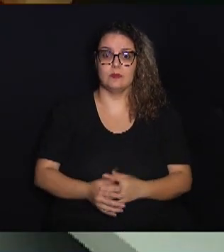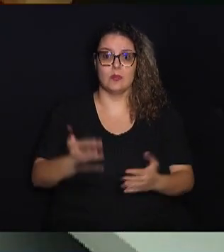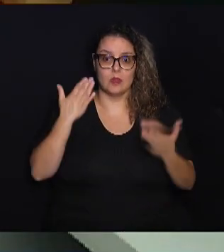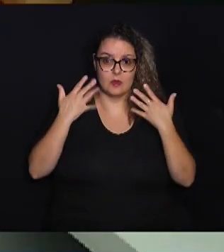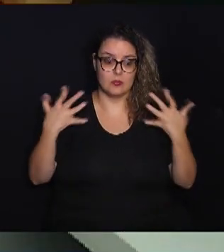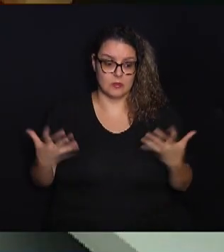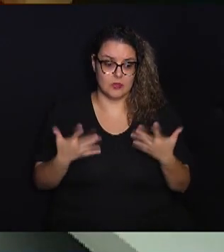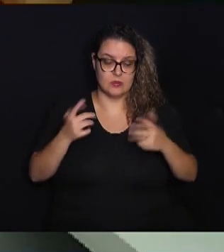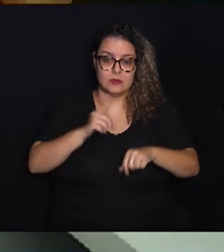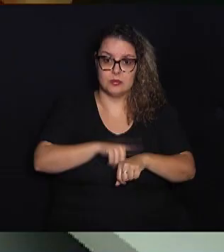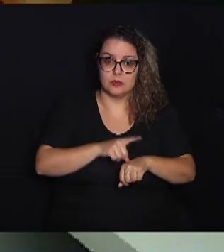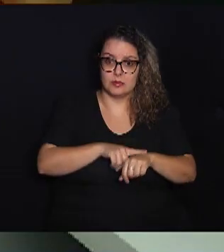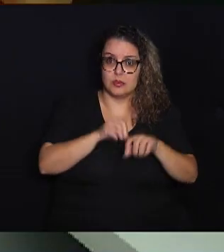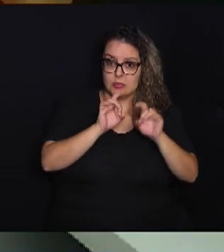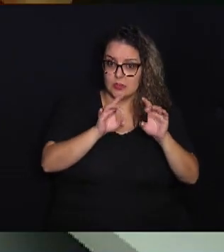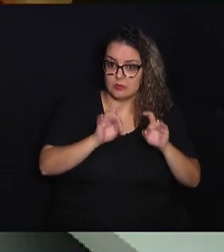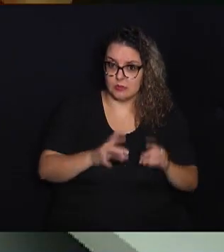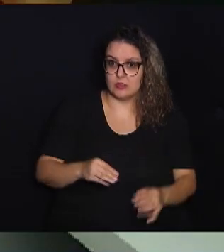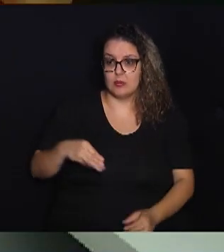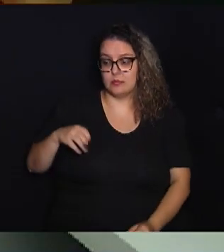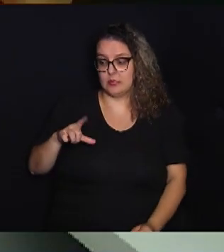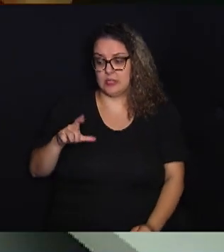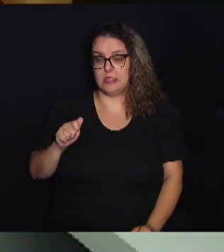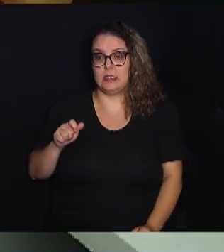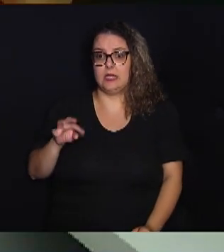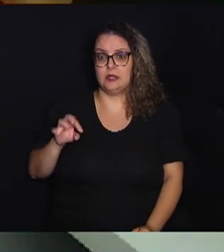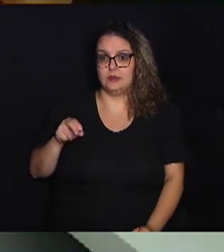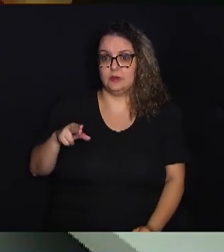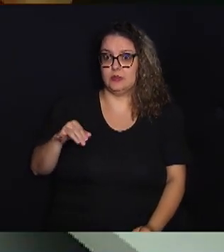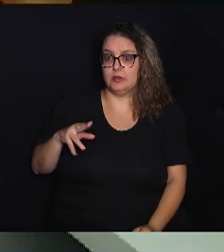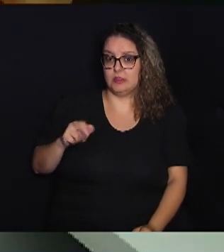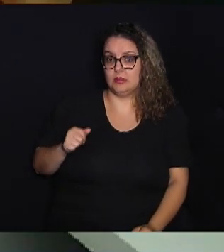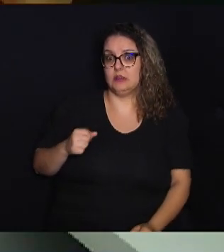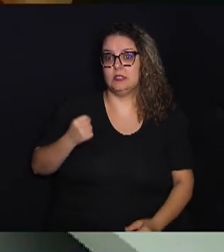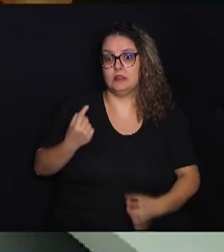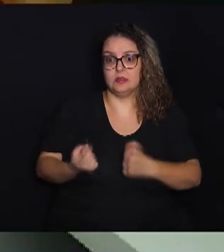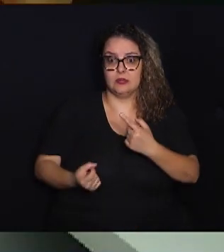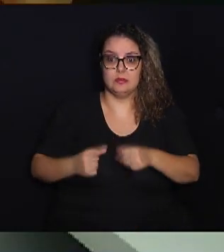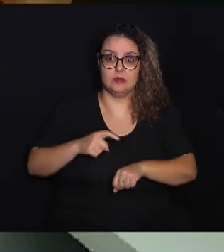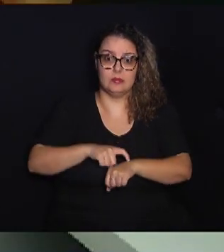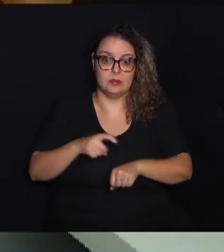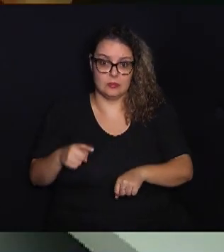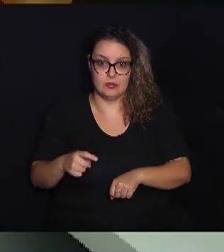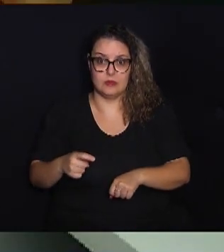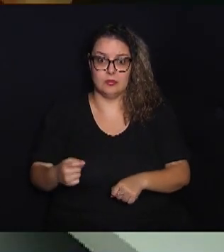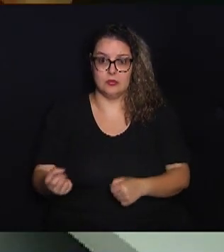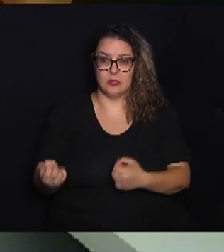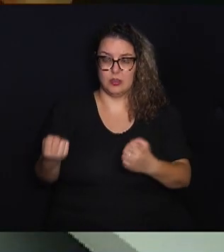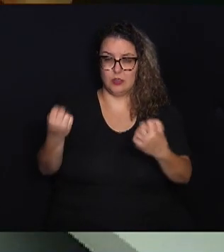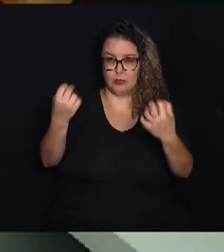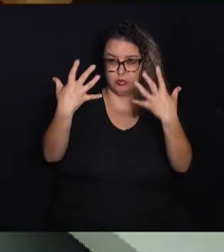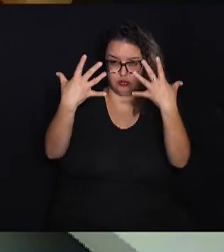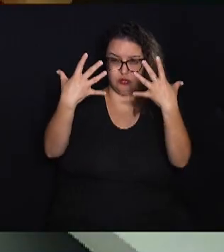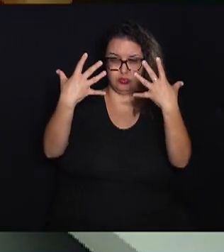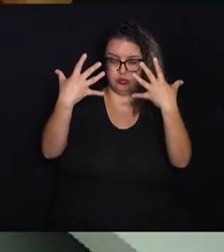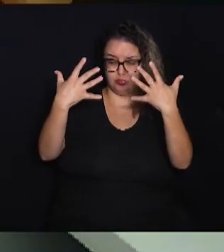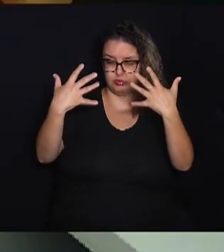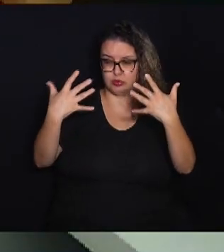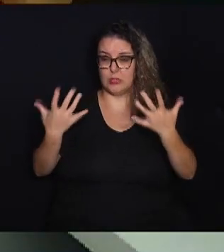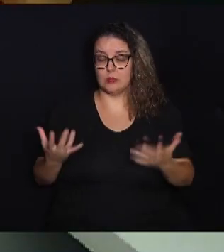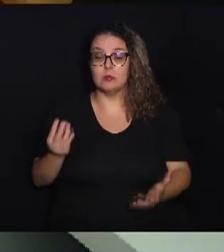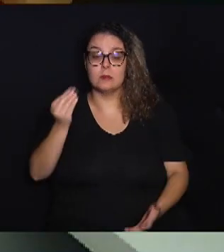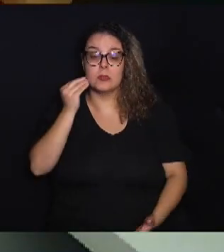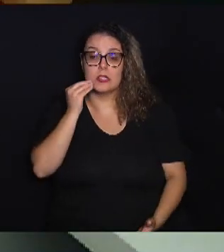horários específicos, melatonina em outros horários, até exposição à luz de alta intensidade, né, para